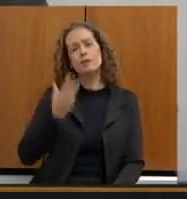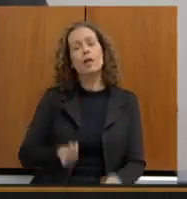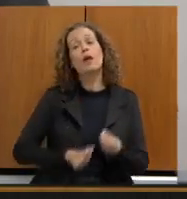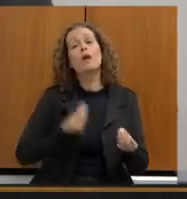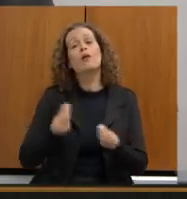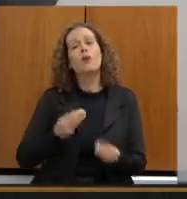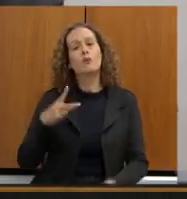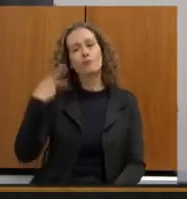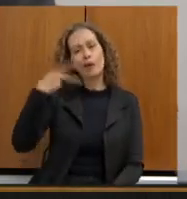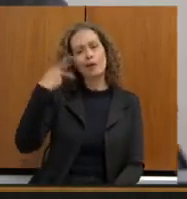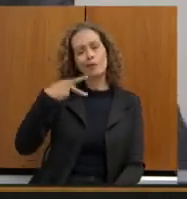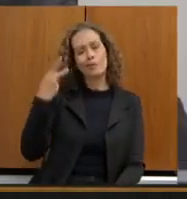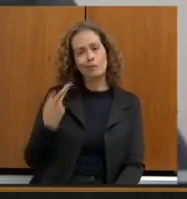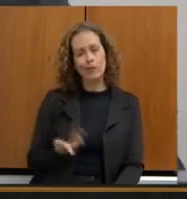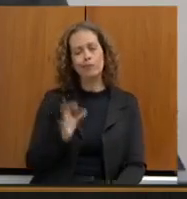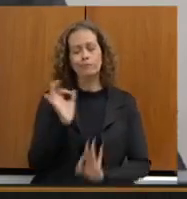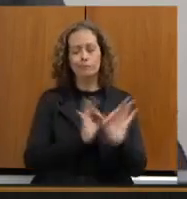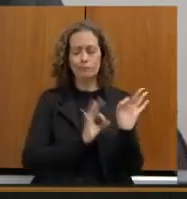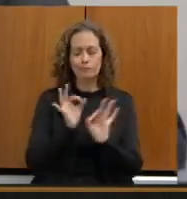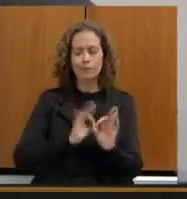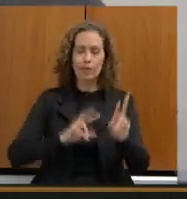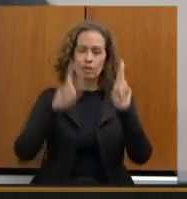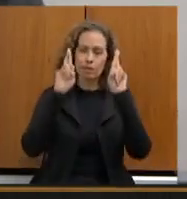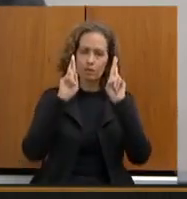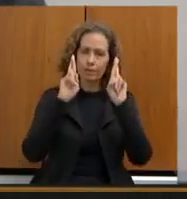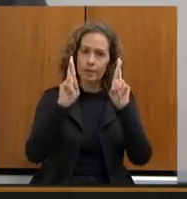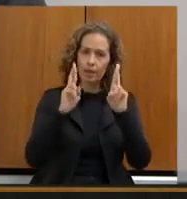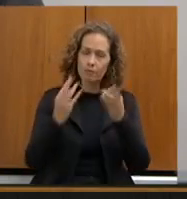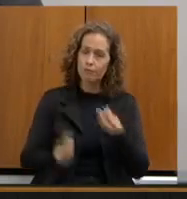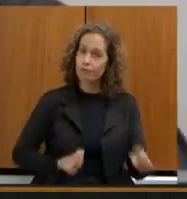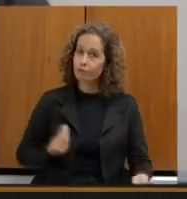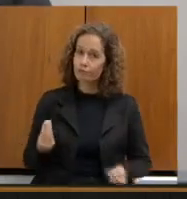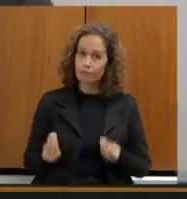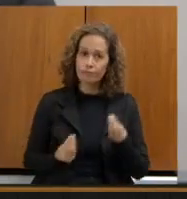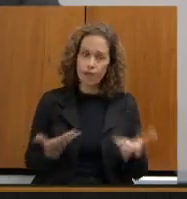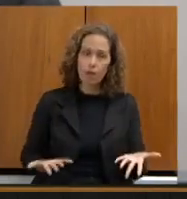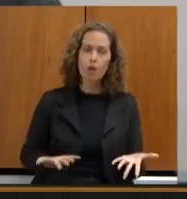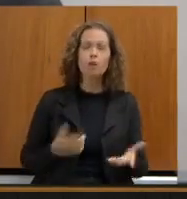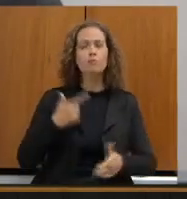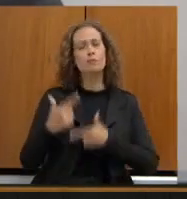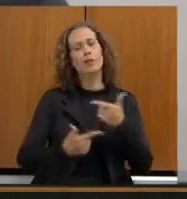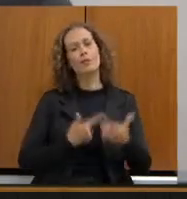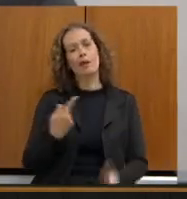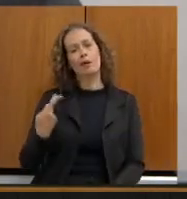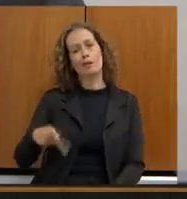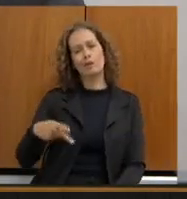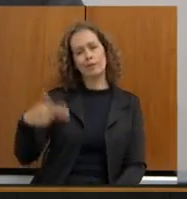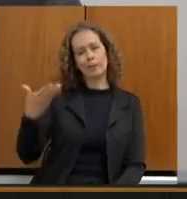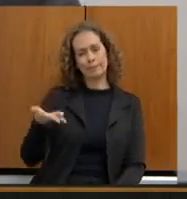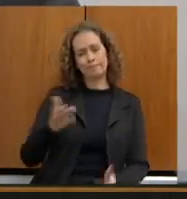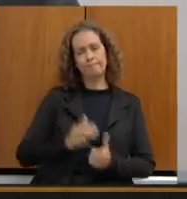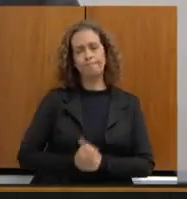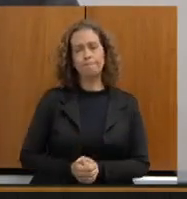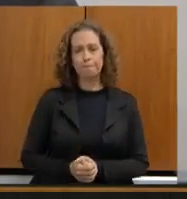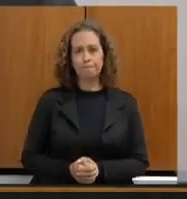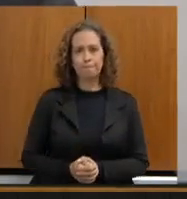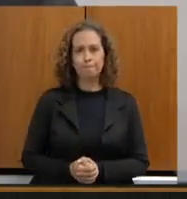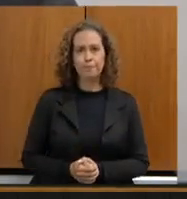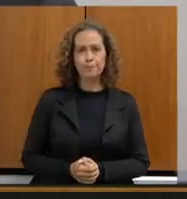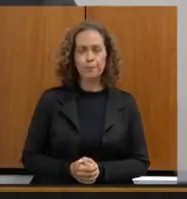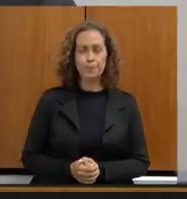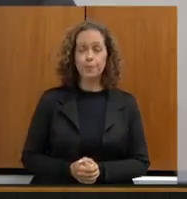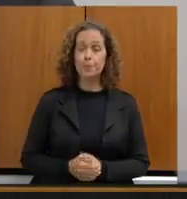funcionamento do Parlamento respeitar a forma a dinâmica do Parlamento então é